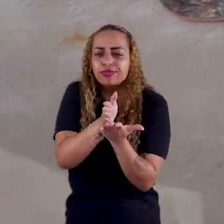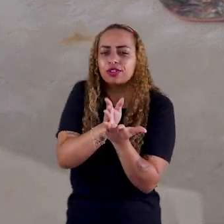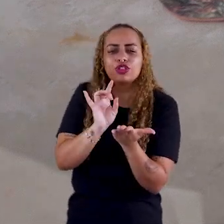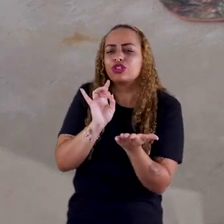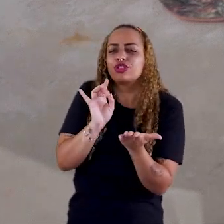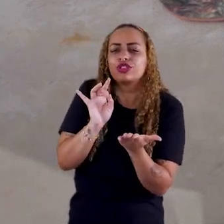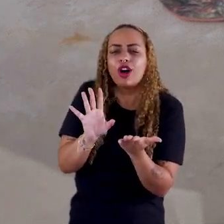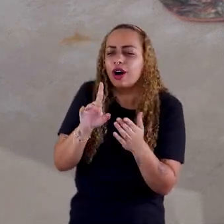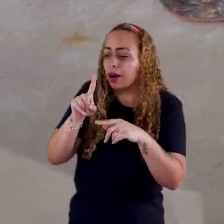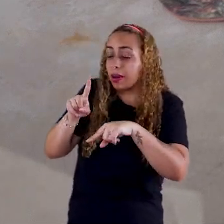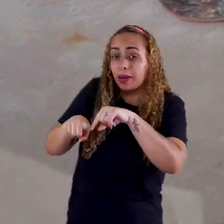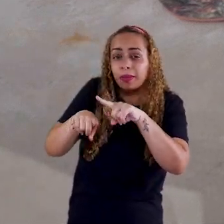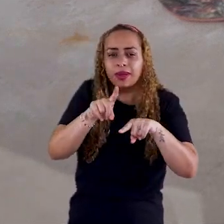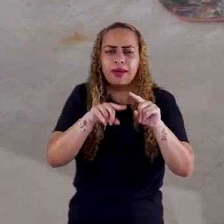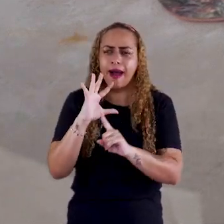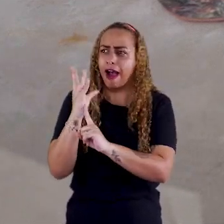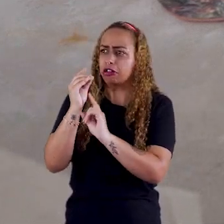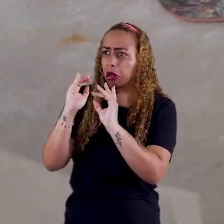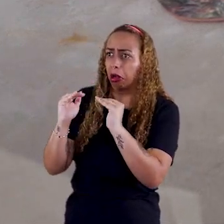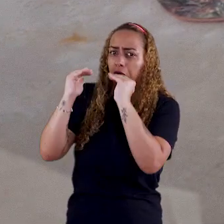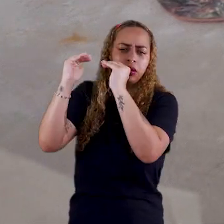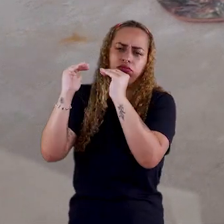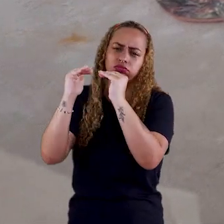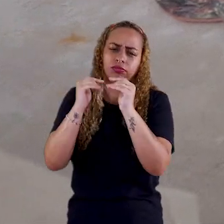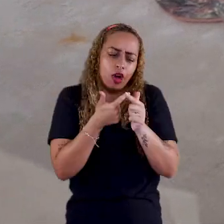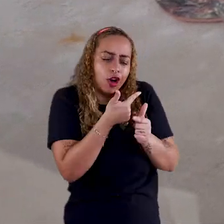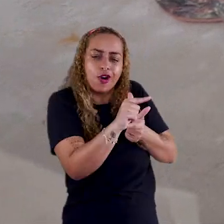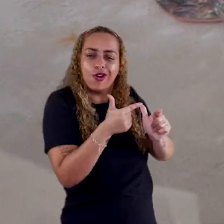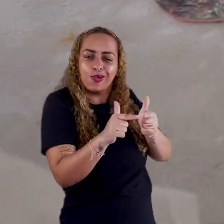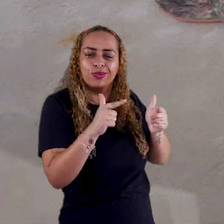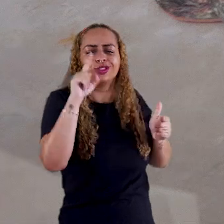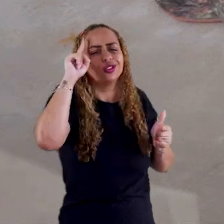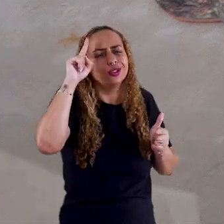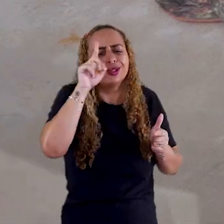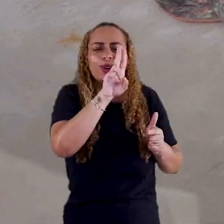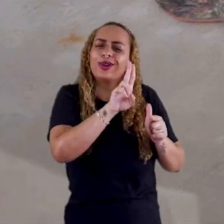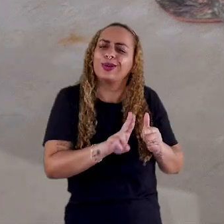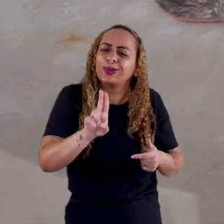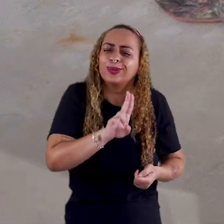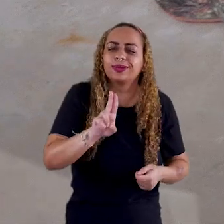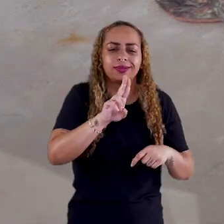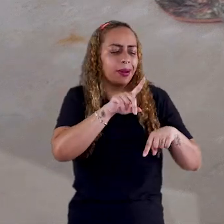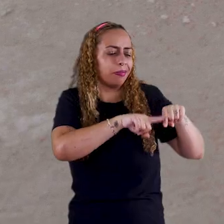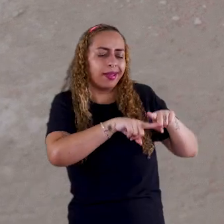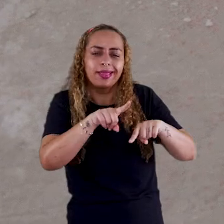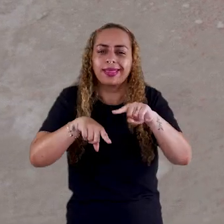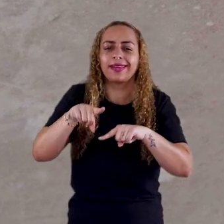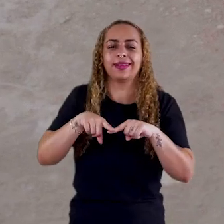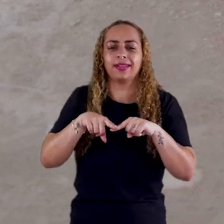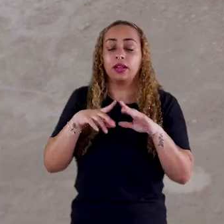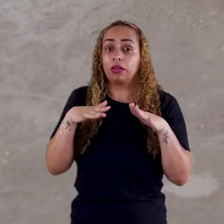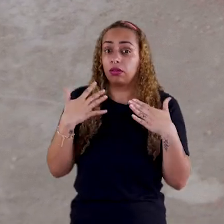que eram arte, né, assim, muitas coisas do uso comum, dia a dia, assim. E é raro, né, quando uma imagem